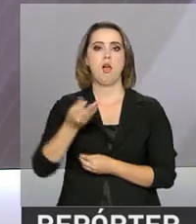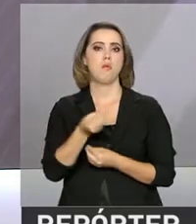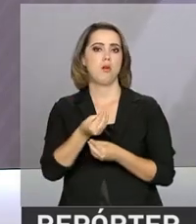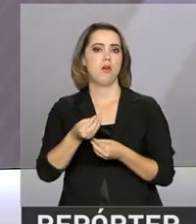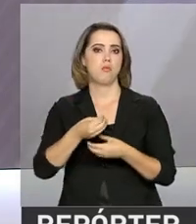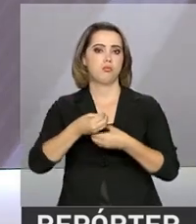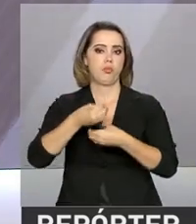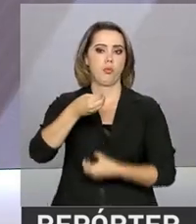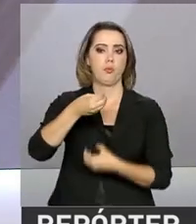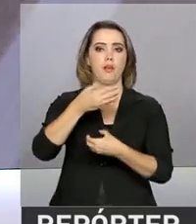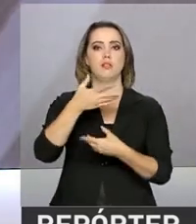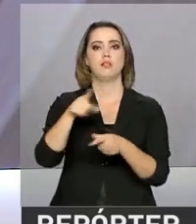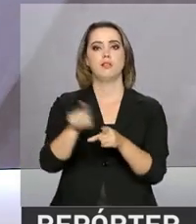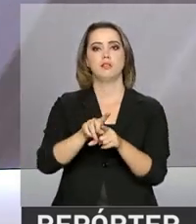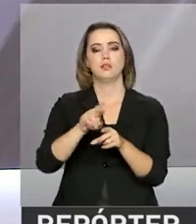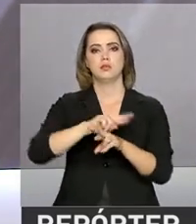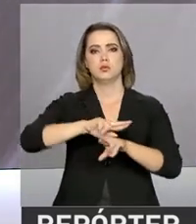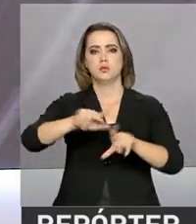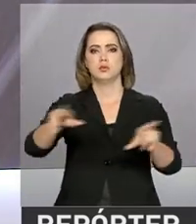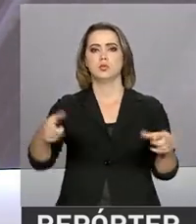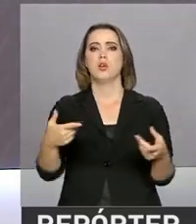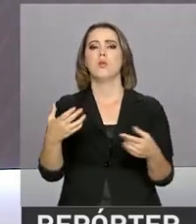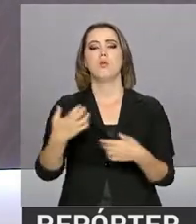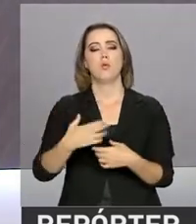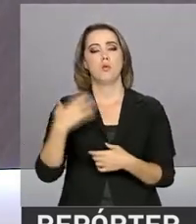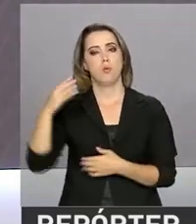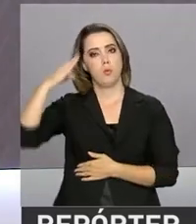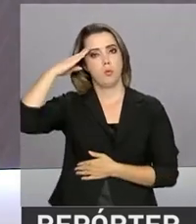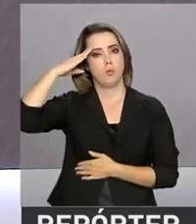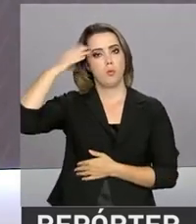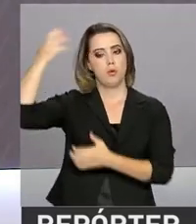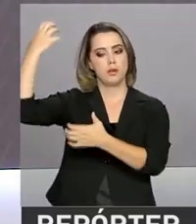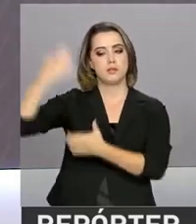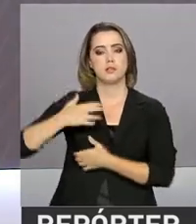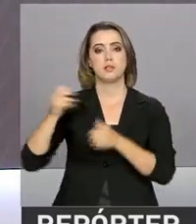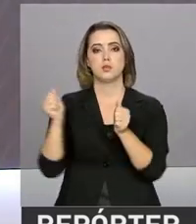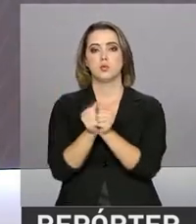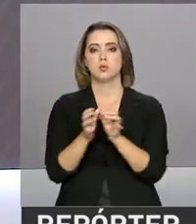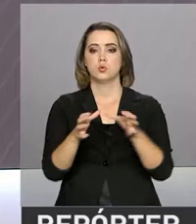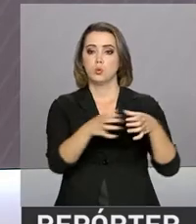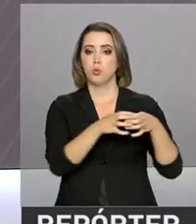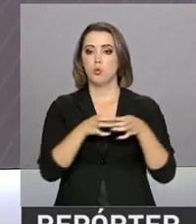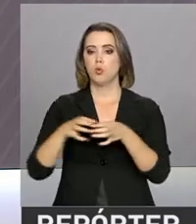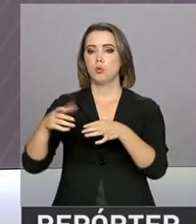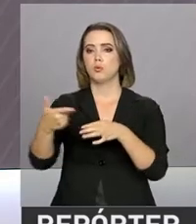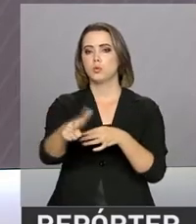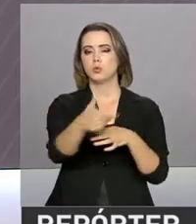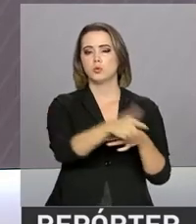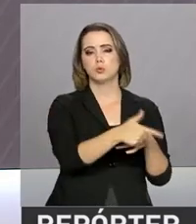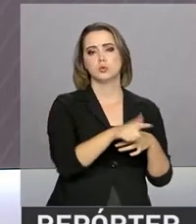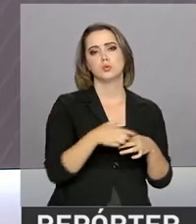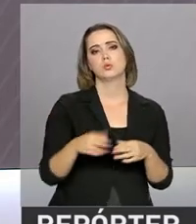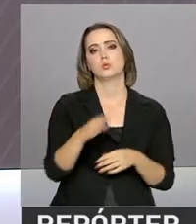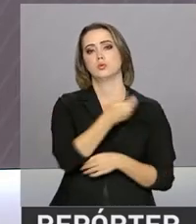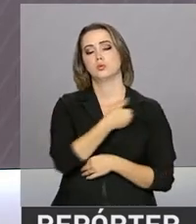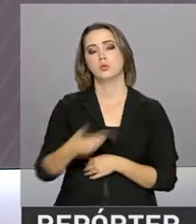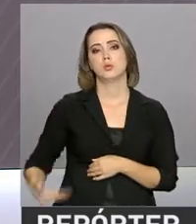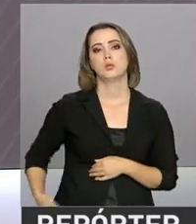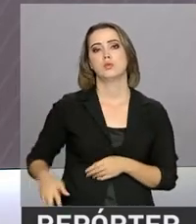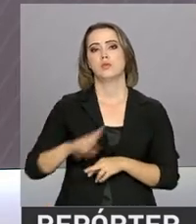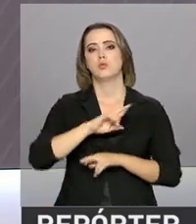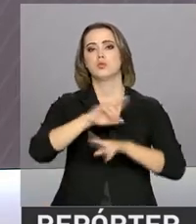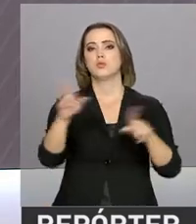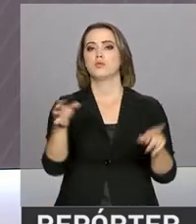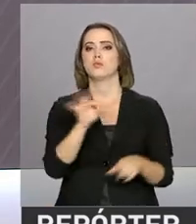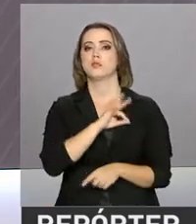Exército, participam outros órgãos de segurança e agências do governo, como Polícia Federal, Rodoviária Federal, Civil, Militar e